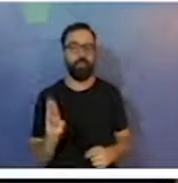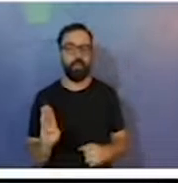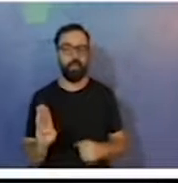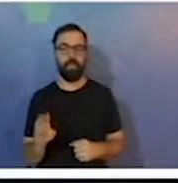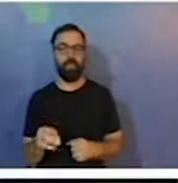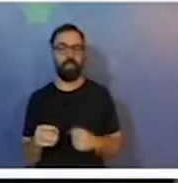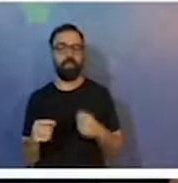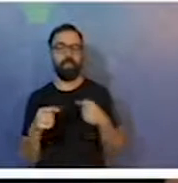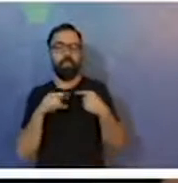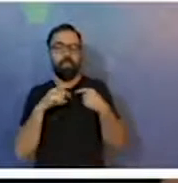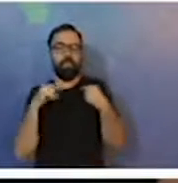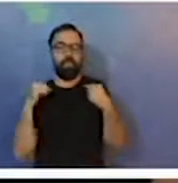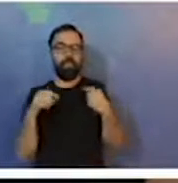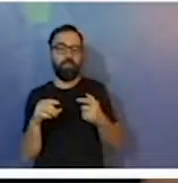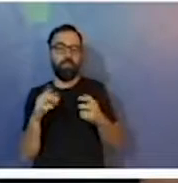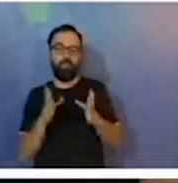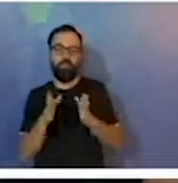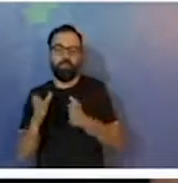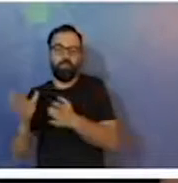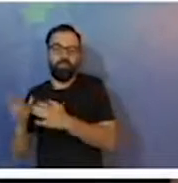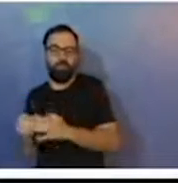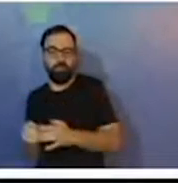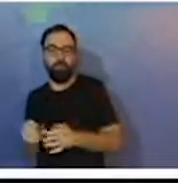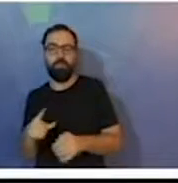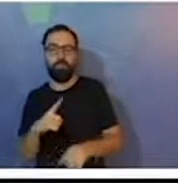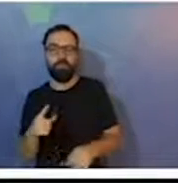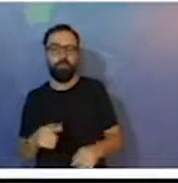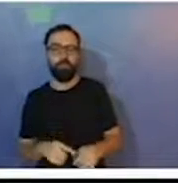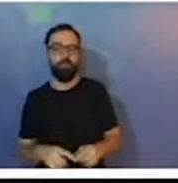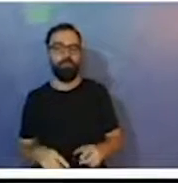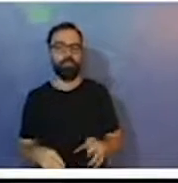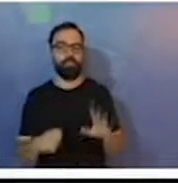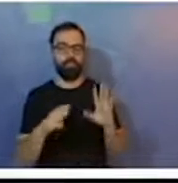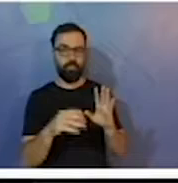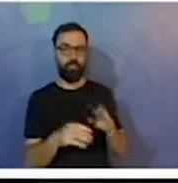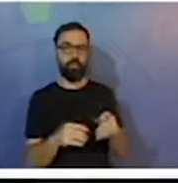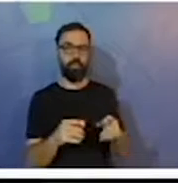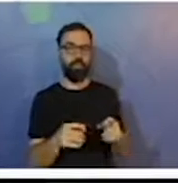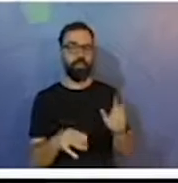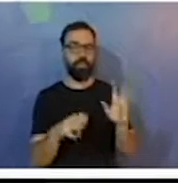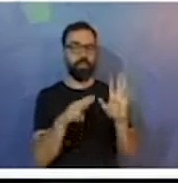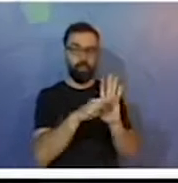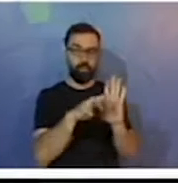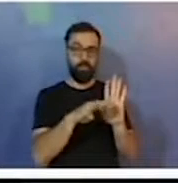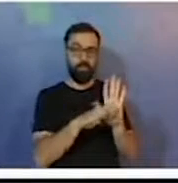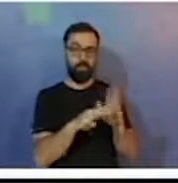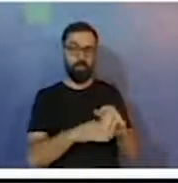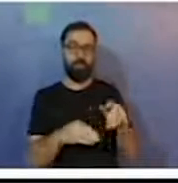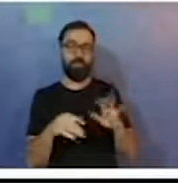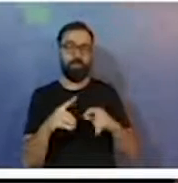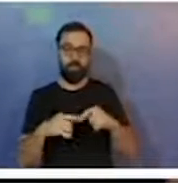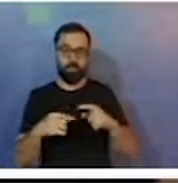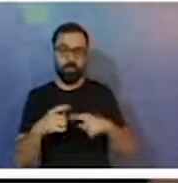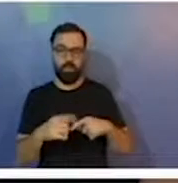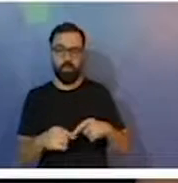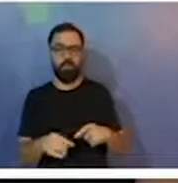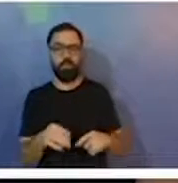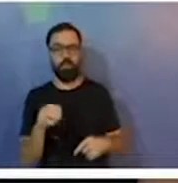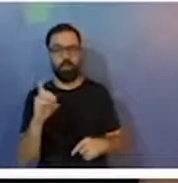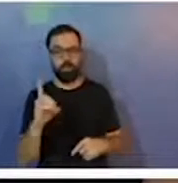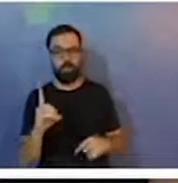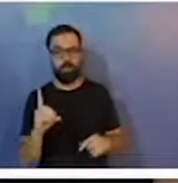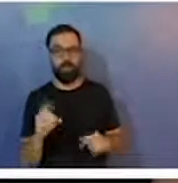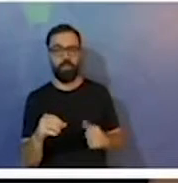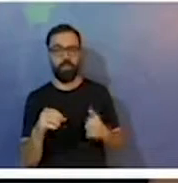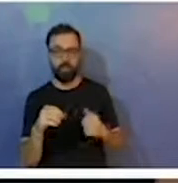muitas partes se são listados os objetos necessários à fabricação do colar de a